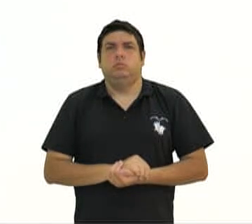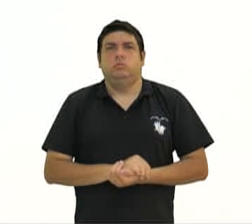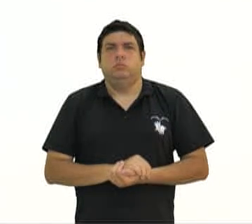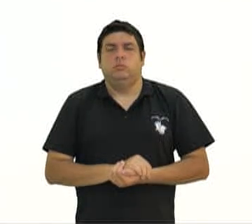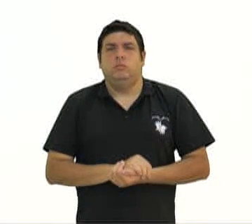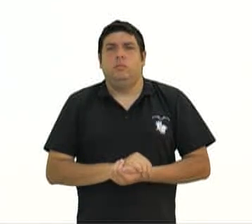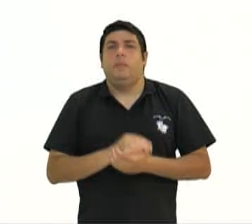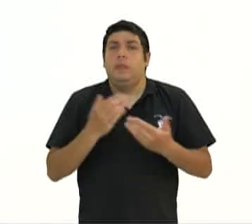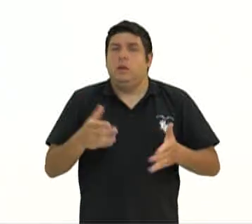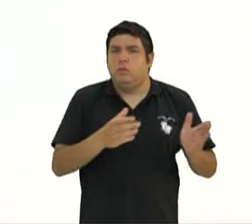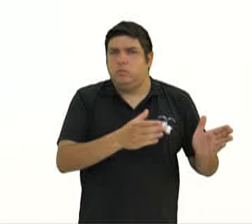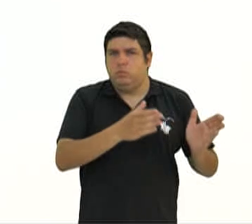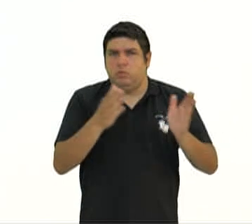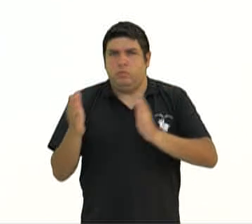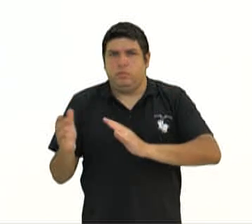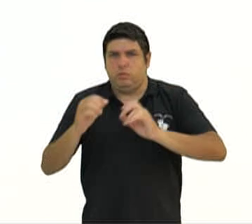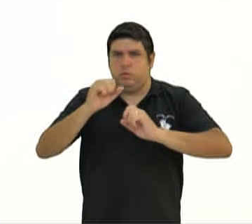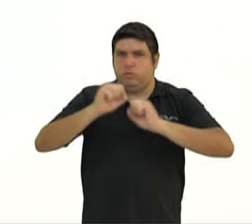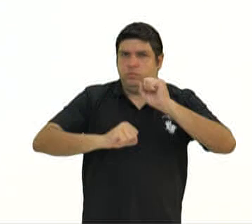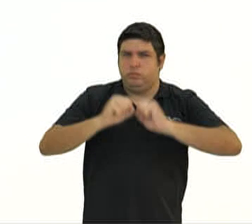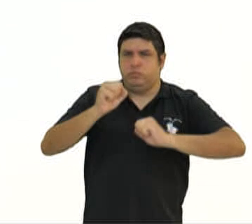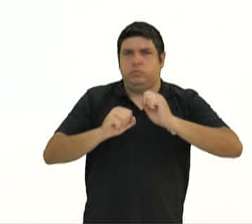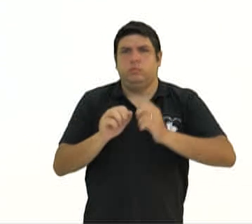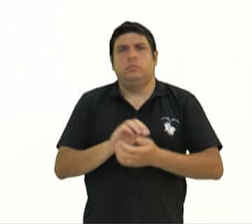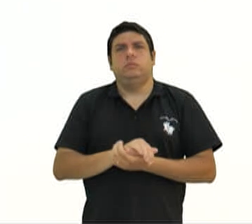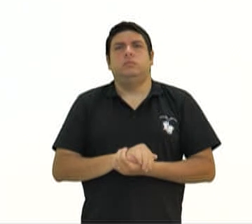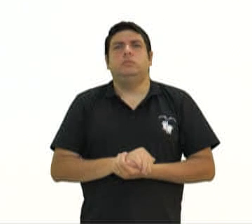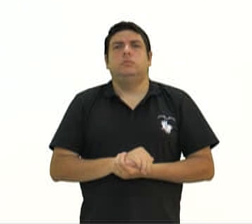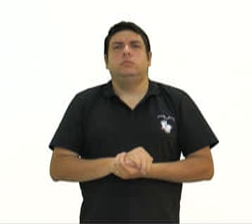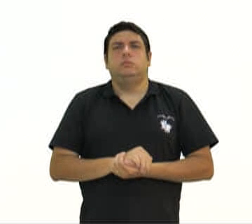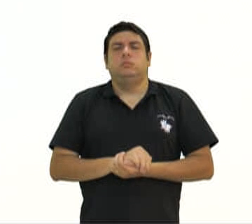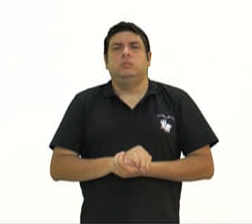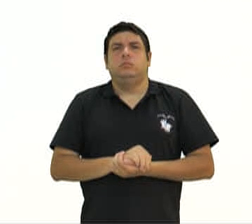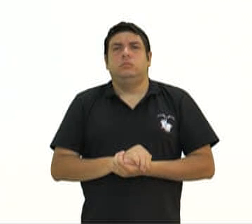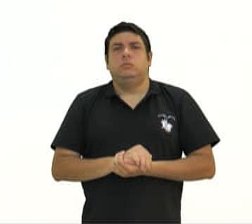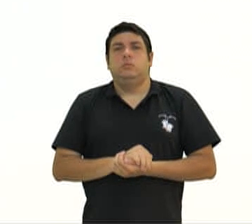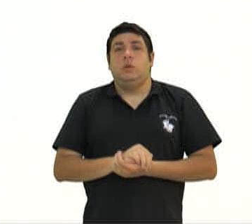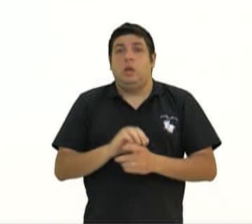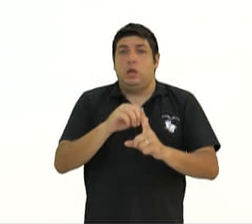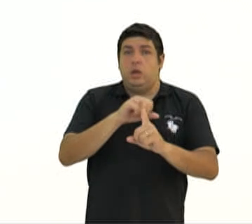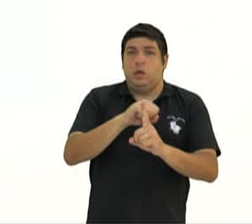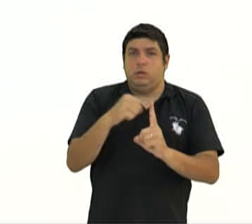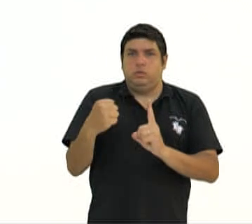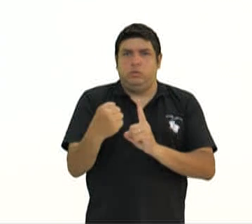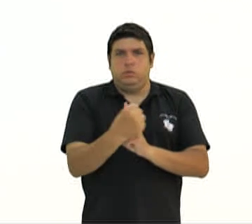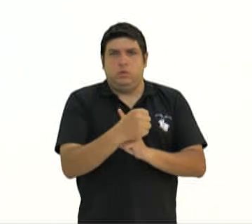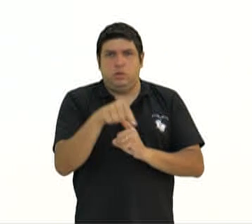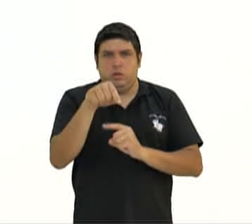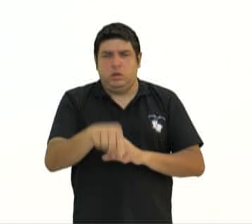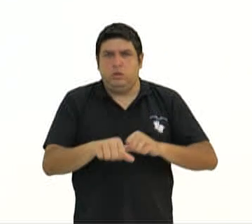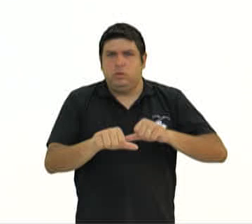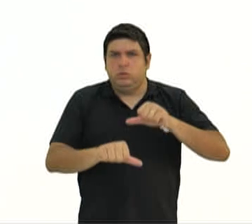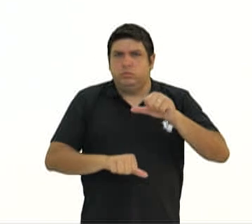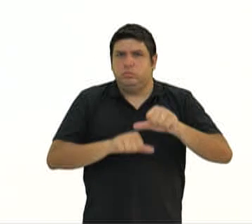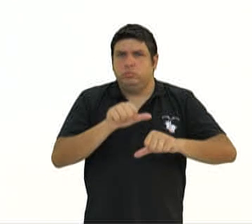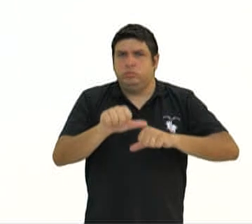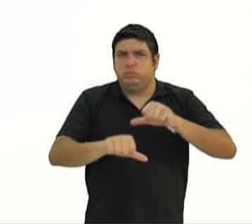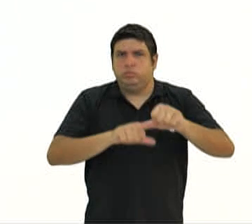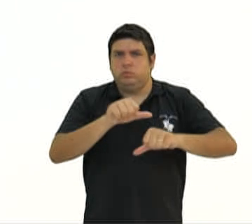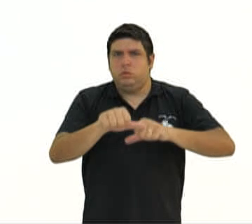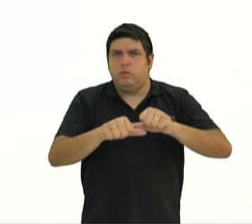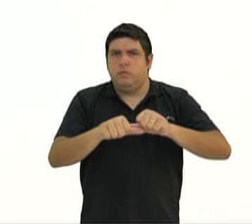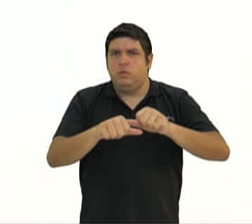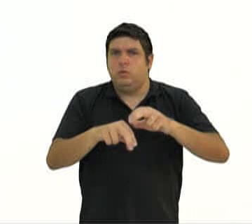pouquinho mais da questão da industrialização. O processo de transformação industrial de uma sociedade é considerado o próprio símbolo